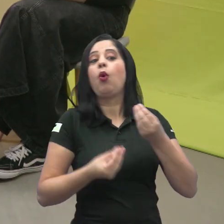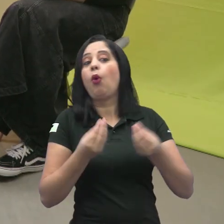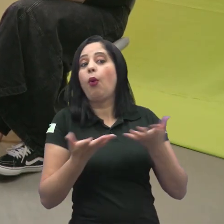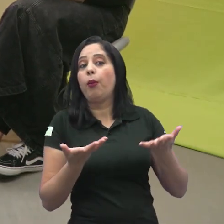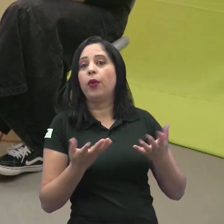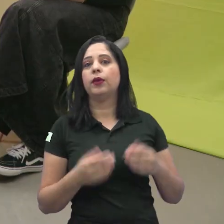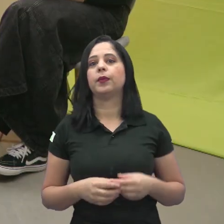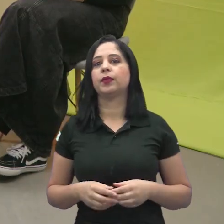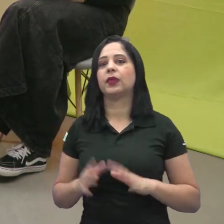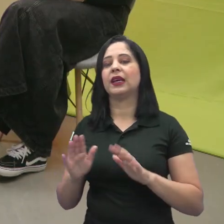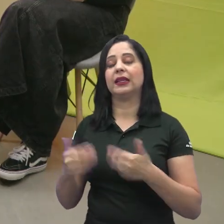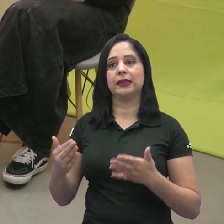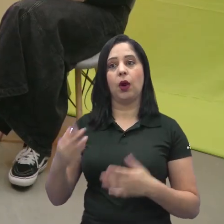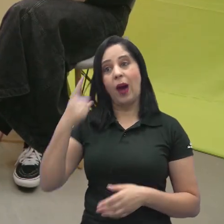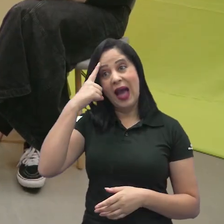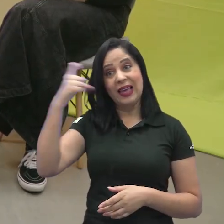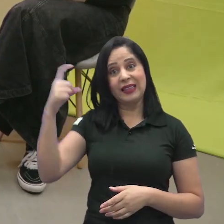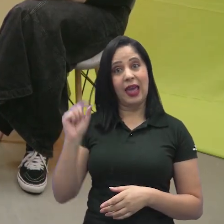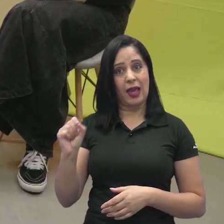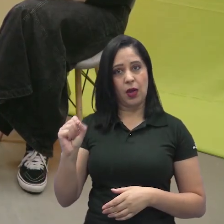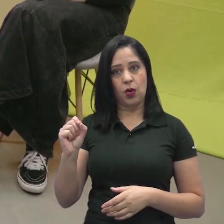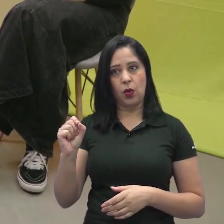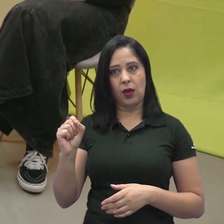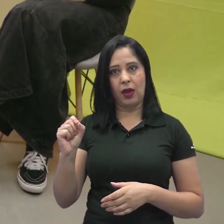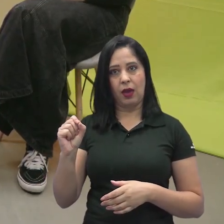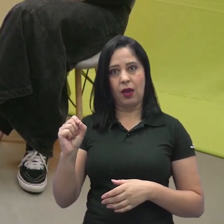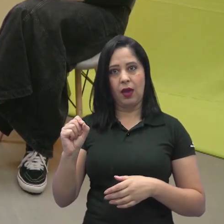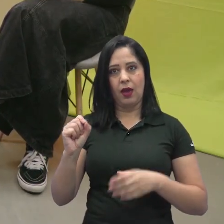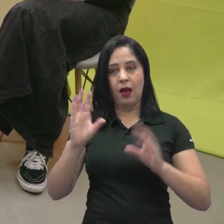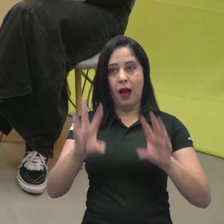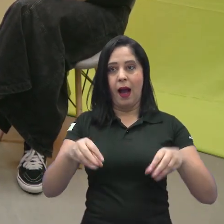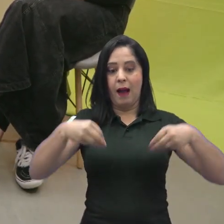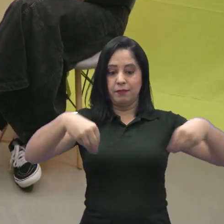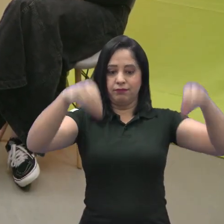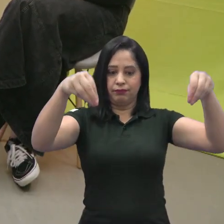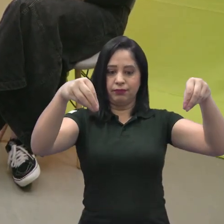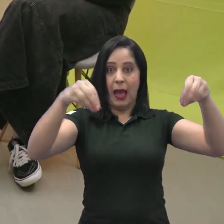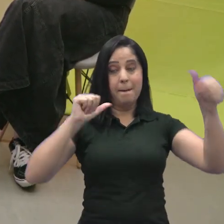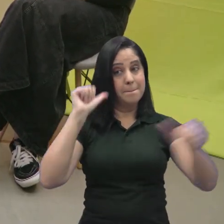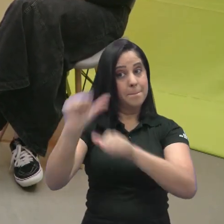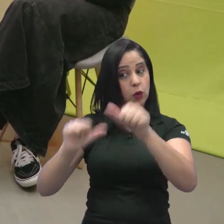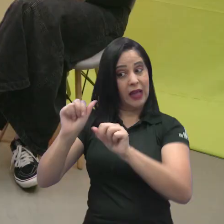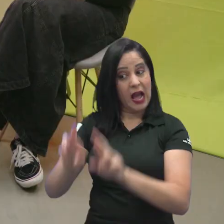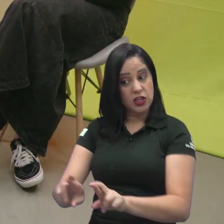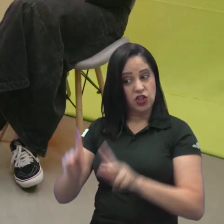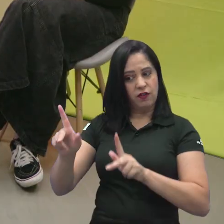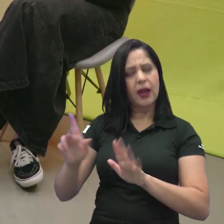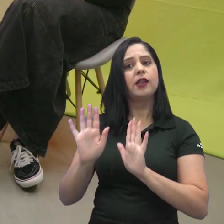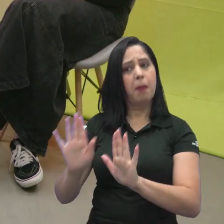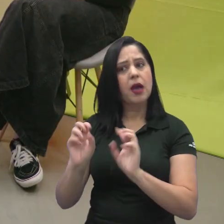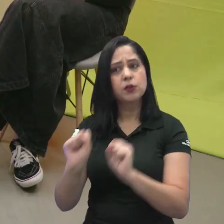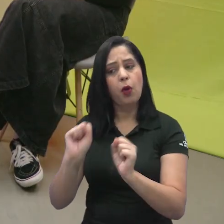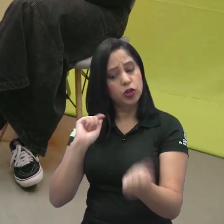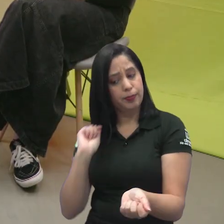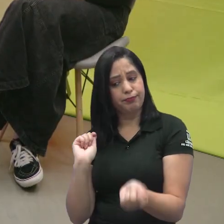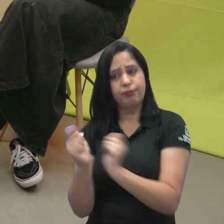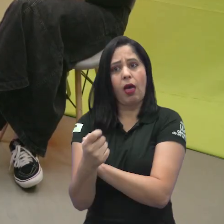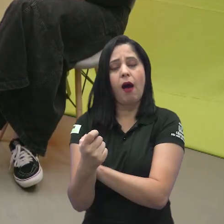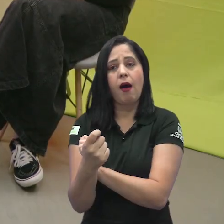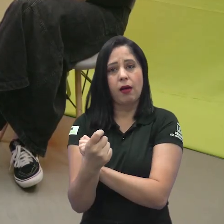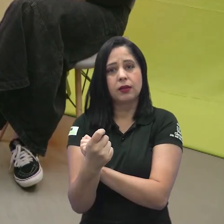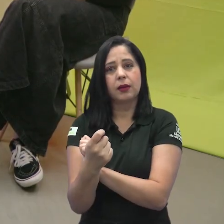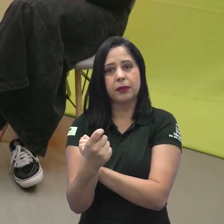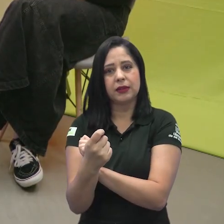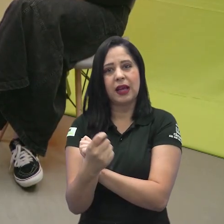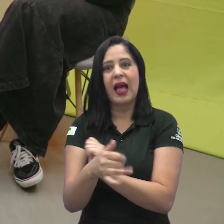uma pintura diferente. A ideia de upcycling é necessariamente transformar numa peça diferente. Mas você pode customizar. Que isso sim